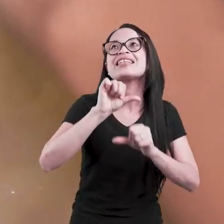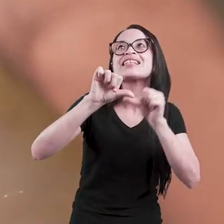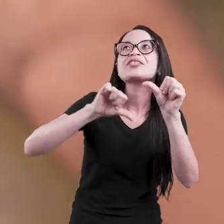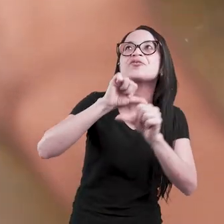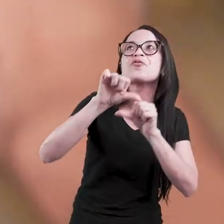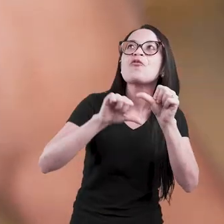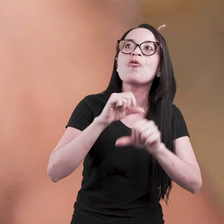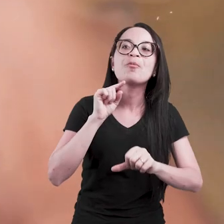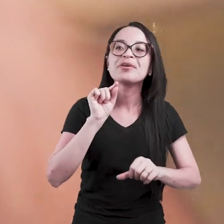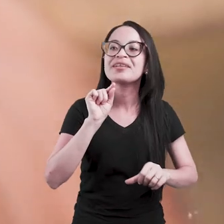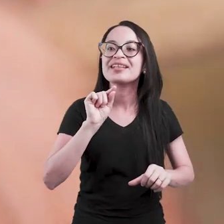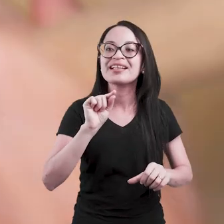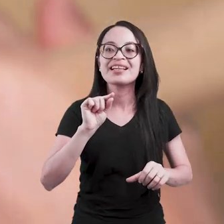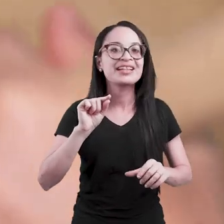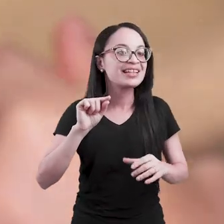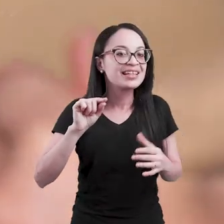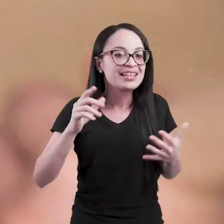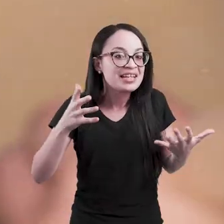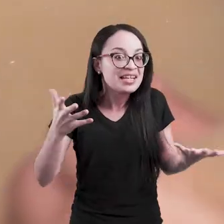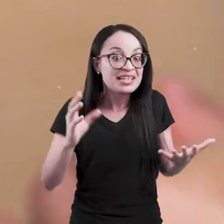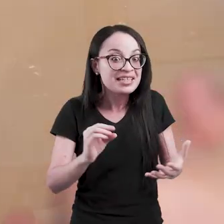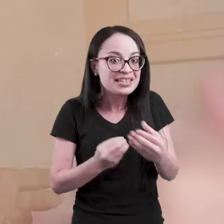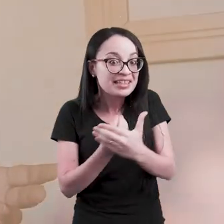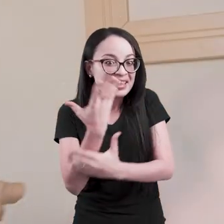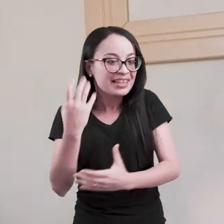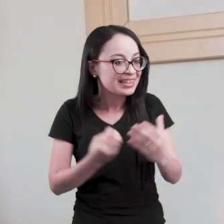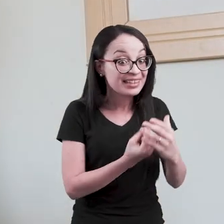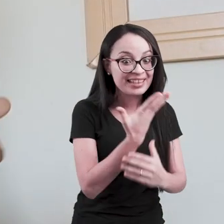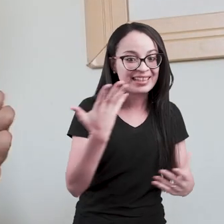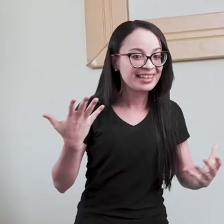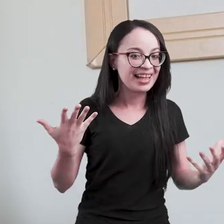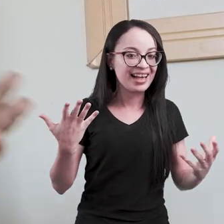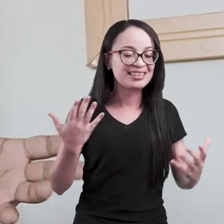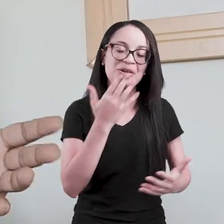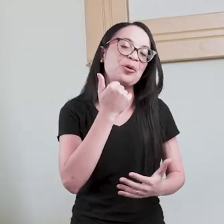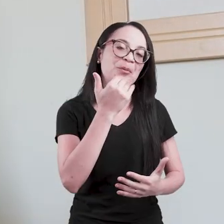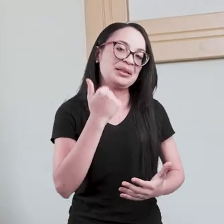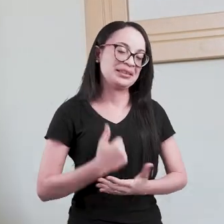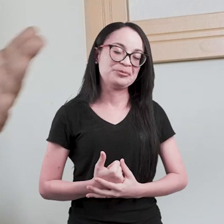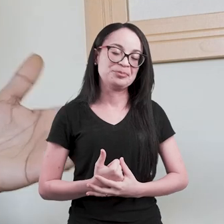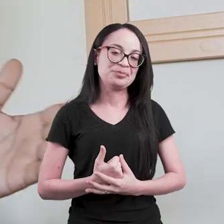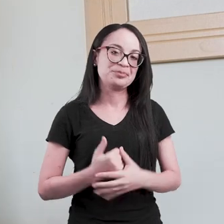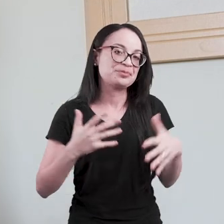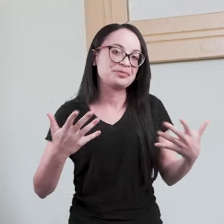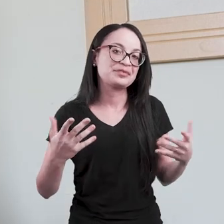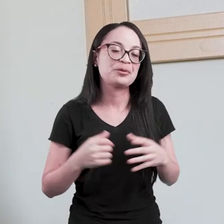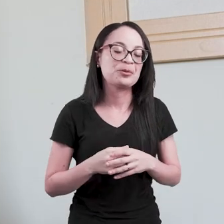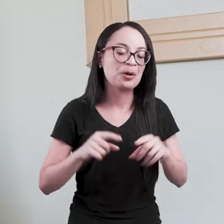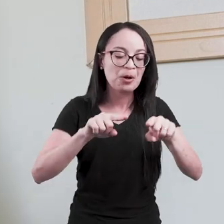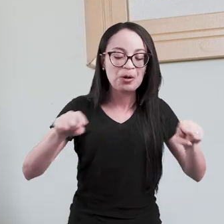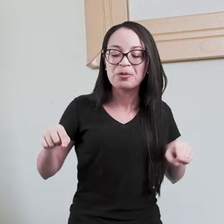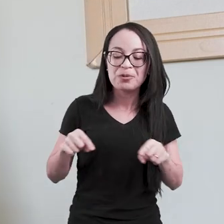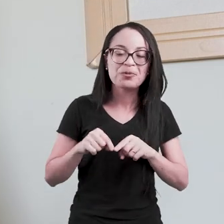transformar aquilo que nunca existiu de uma forma que a gente consegue degustar, né? A cozinha, ela é, como falou o professor Raul